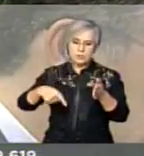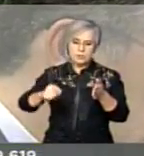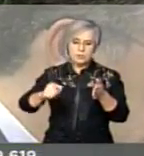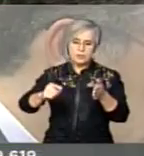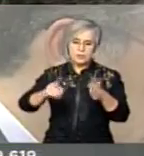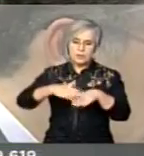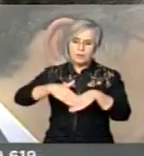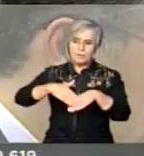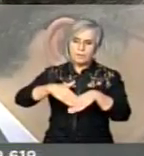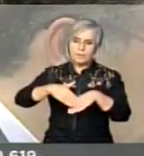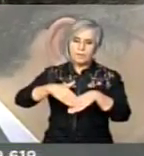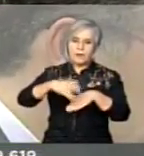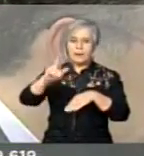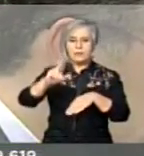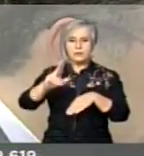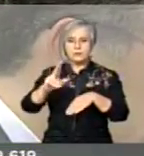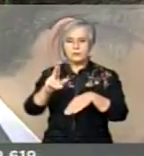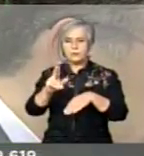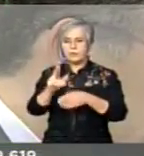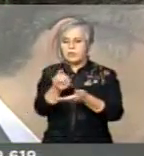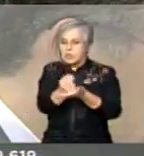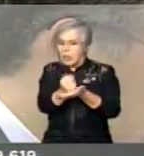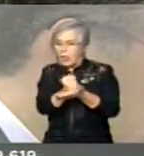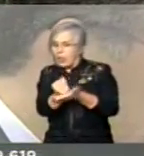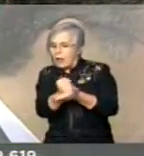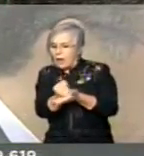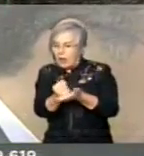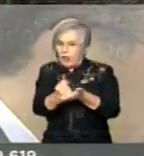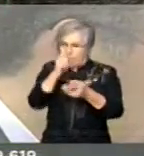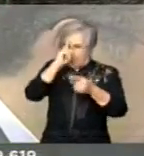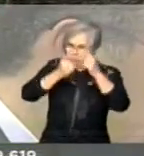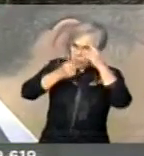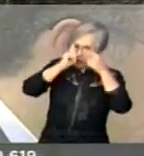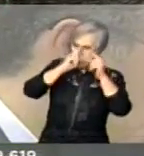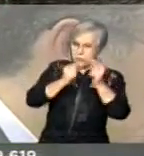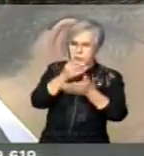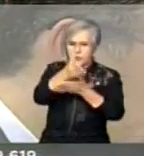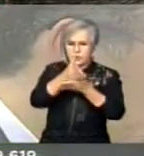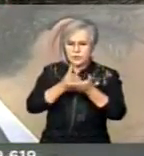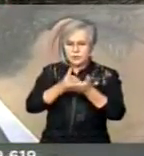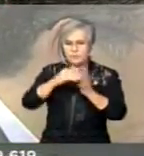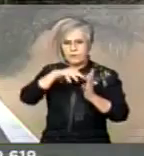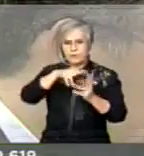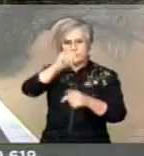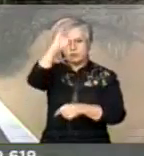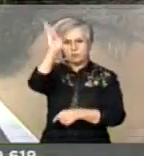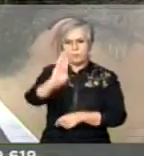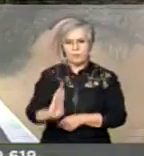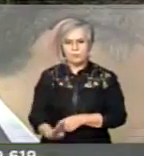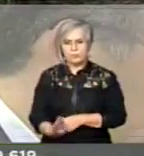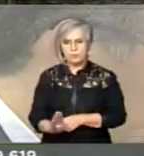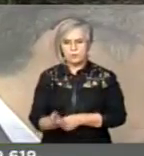simplificação maniqueísta que divide o mundo brasileiro entre